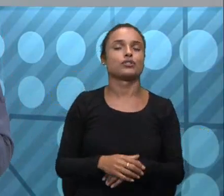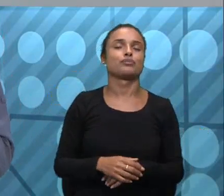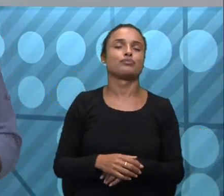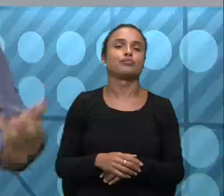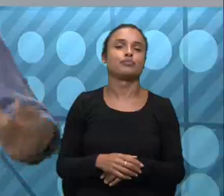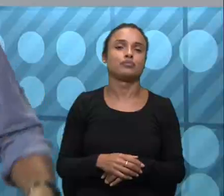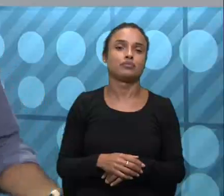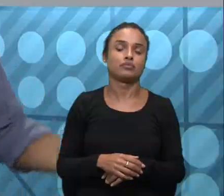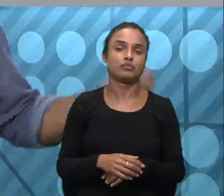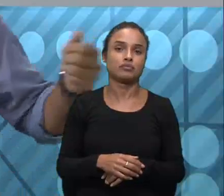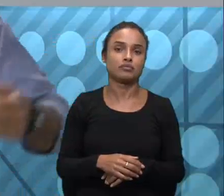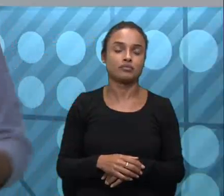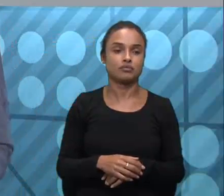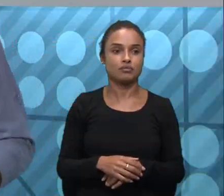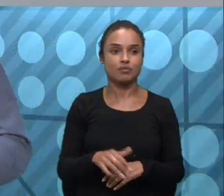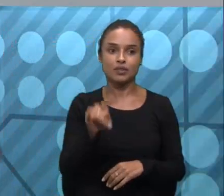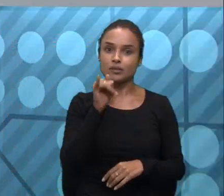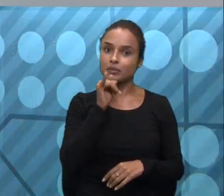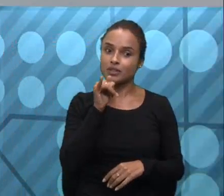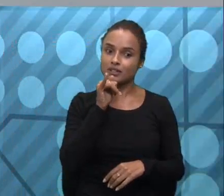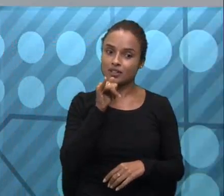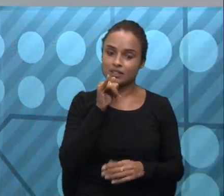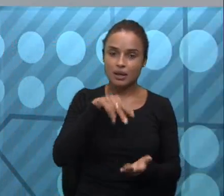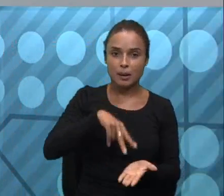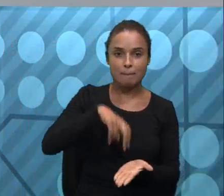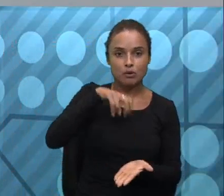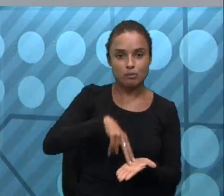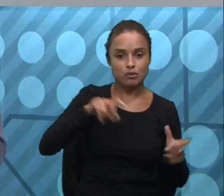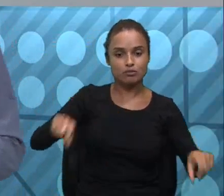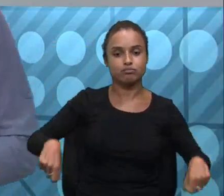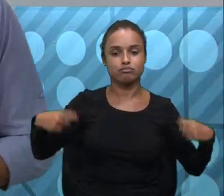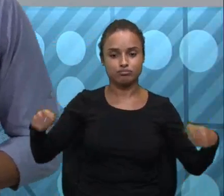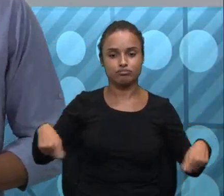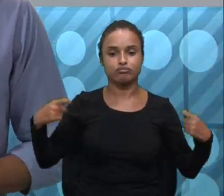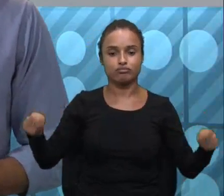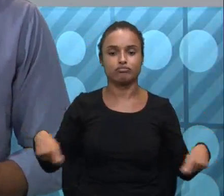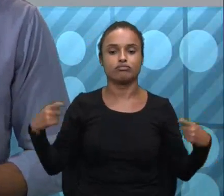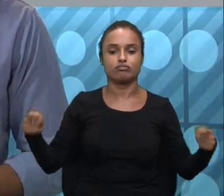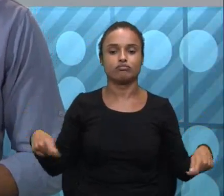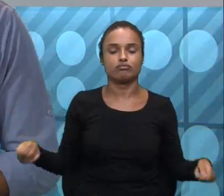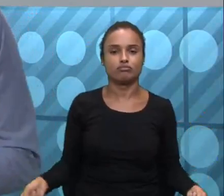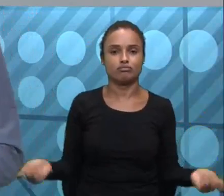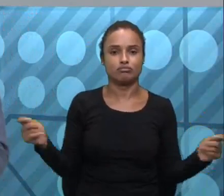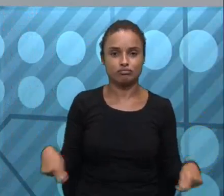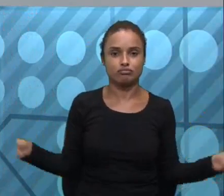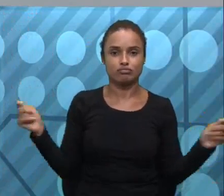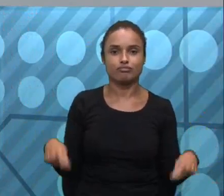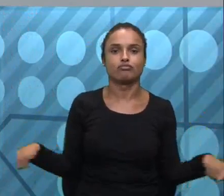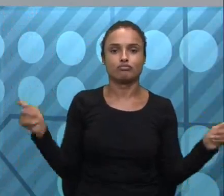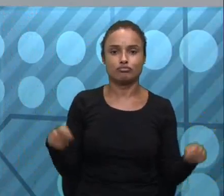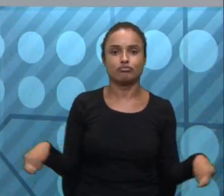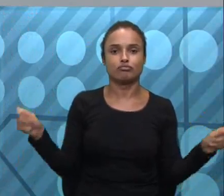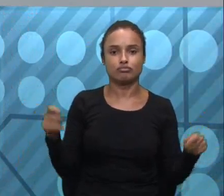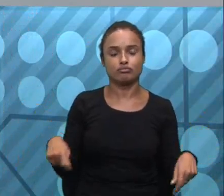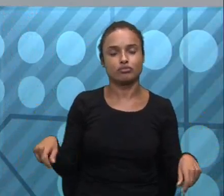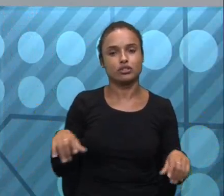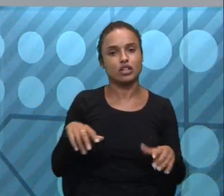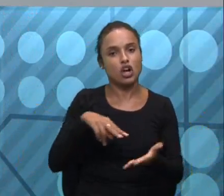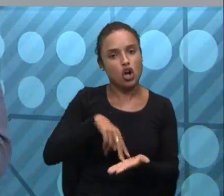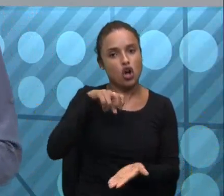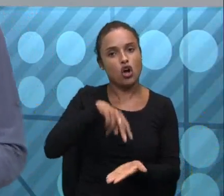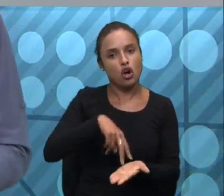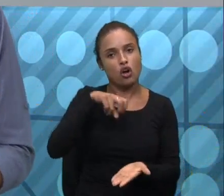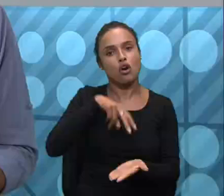arremesso, lançamento, pular corda. Ótima. A do pular corda eu gostei, legal. Uma ideia bem diferente, né? Diferente das que apareceram